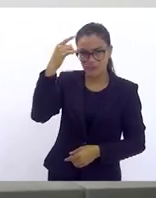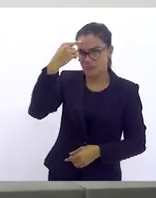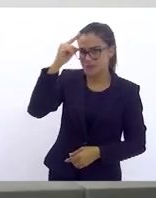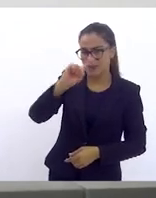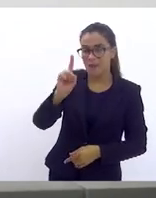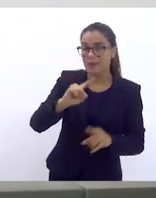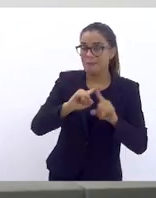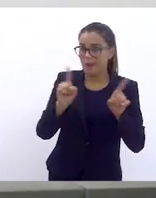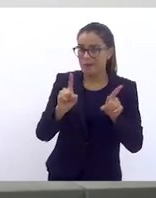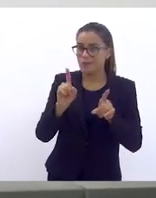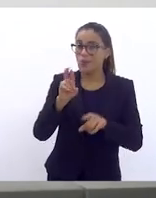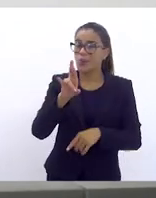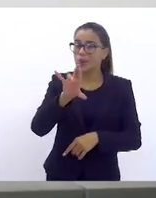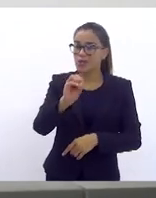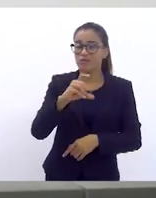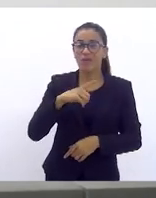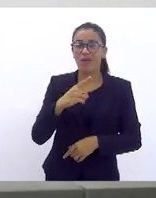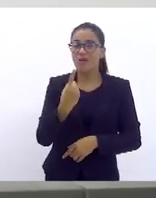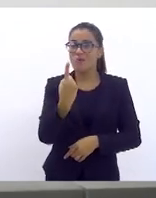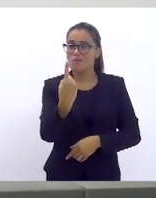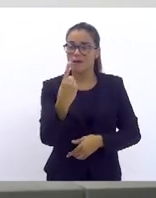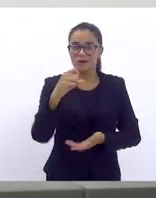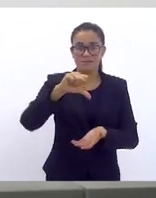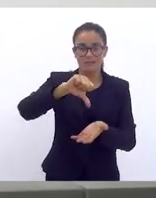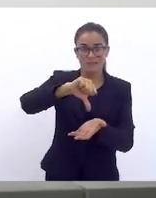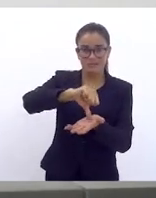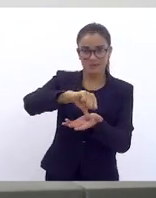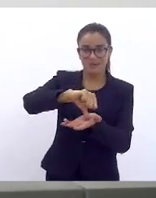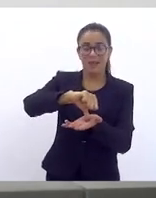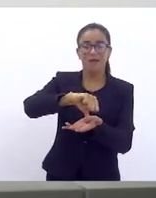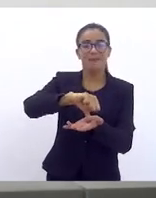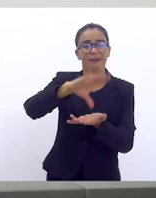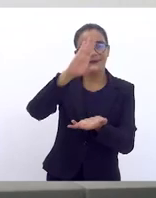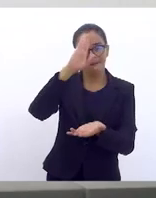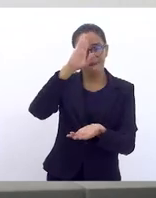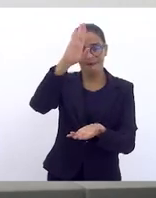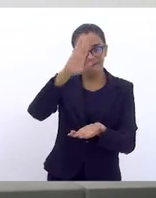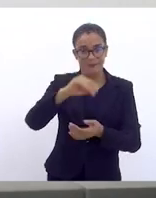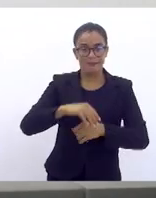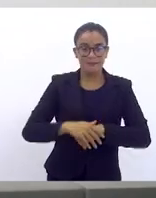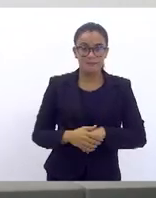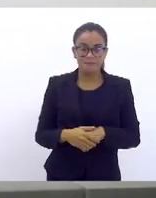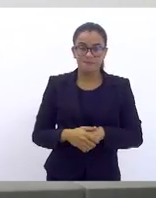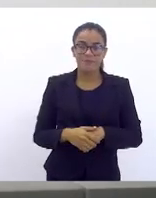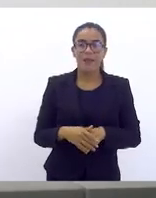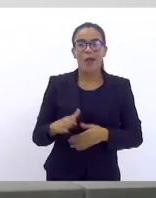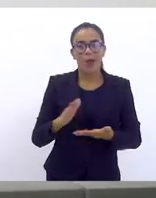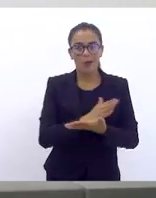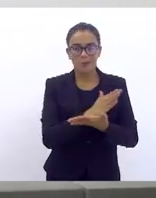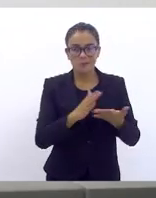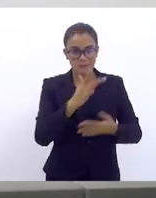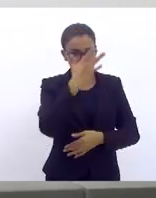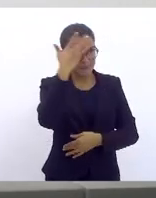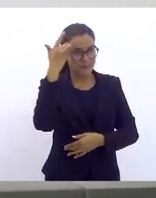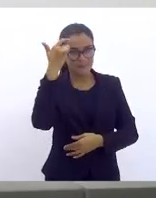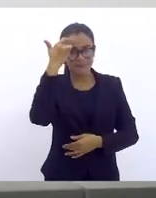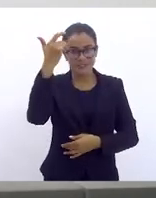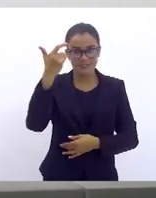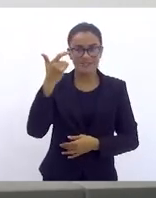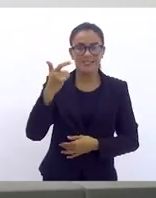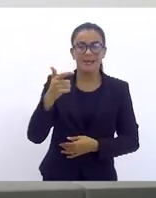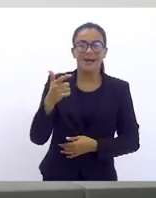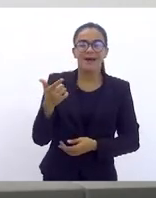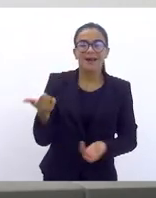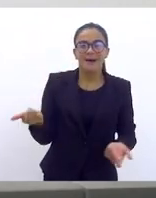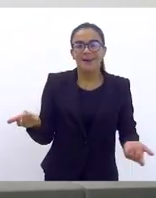mas basicamente tem uma centralidade que a região metropolitana muitas vezes algumas pessoas acham que tem